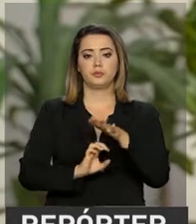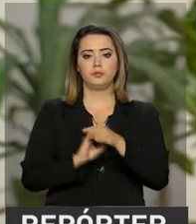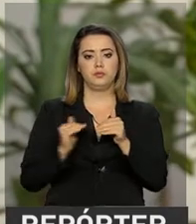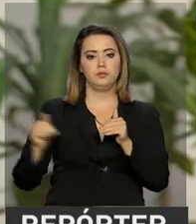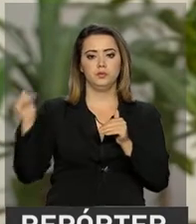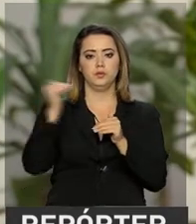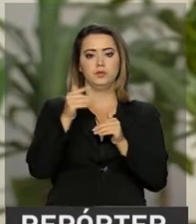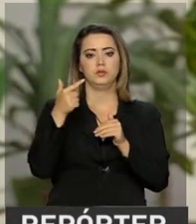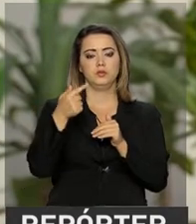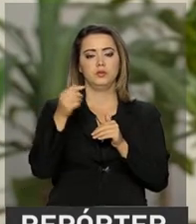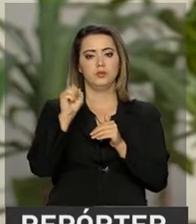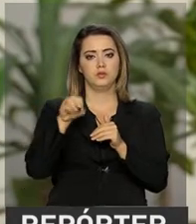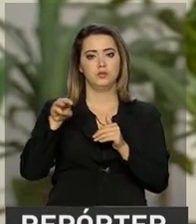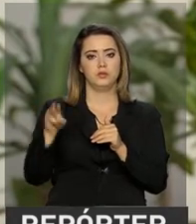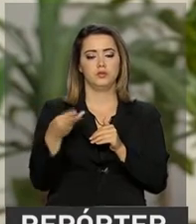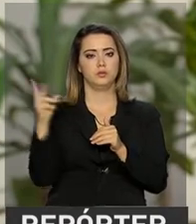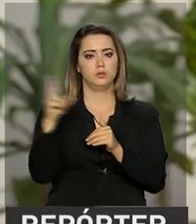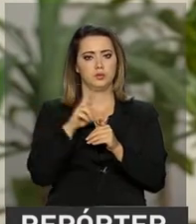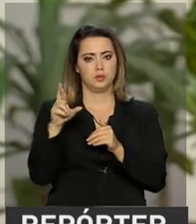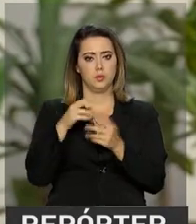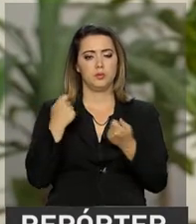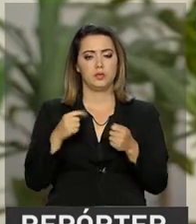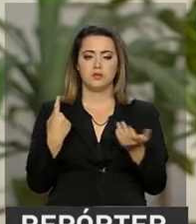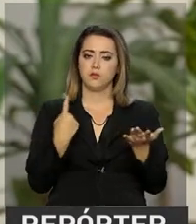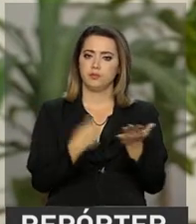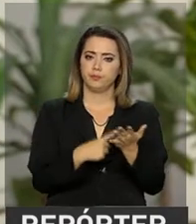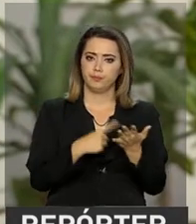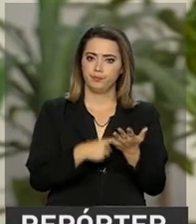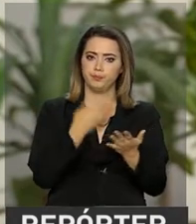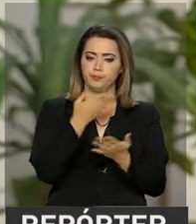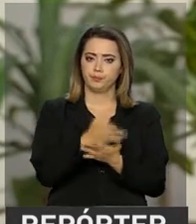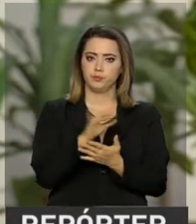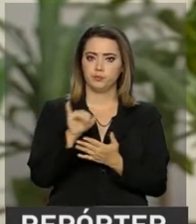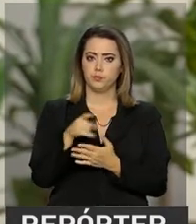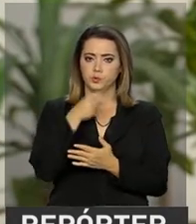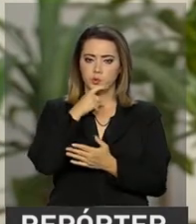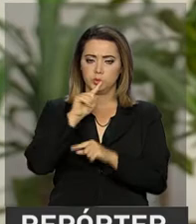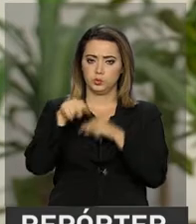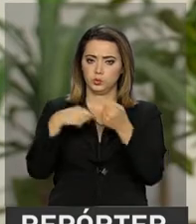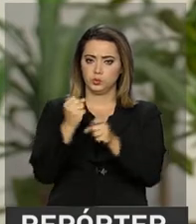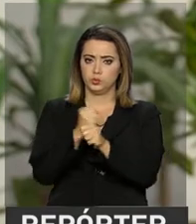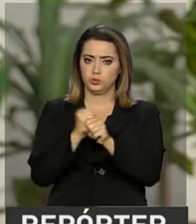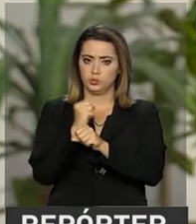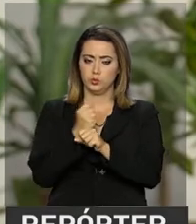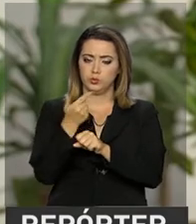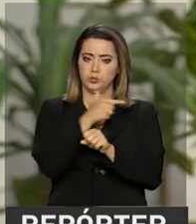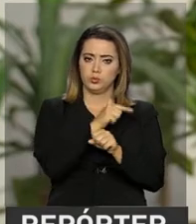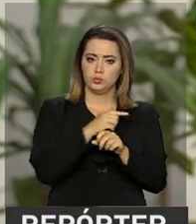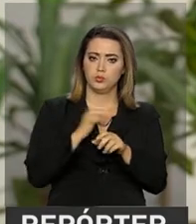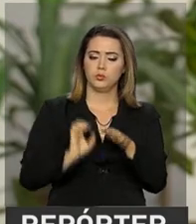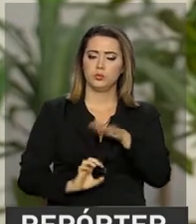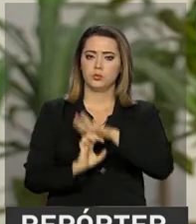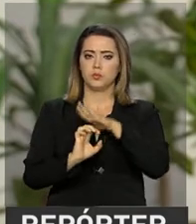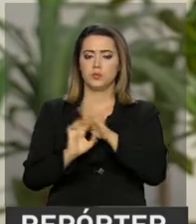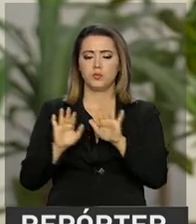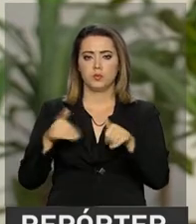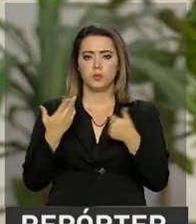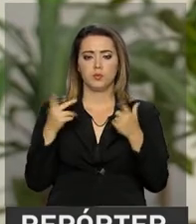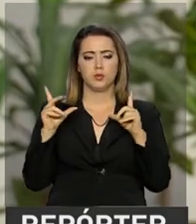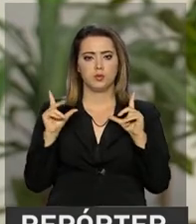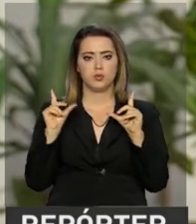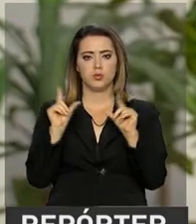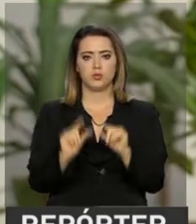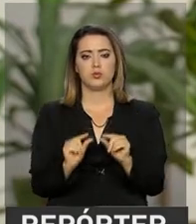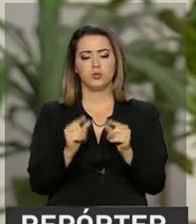a 78 milhões de reais terão de aderir à plataforma em julho do ano que vem será a vez das demais e para diminuir as chances de